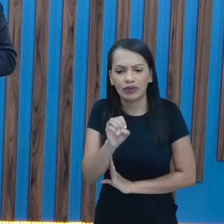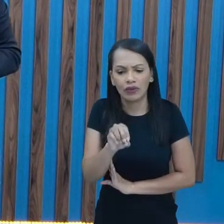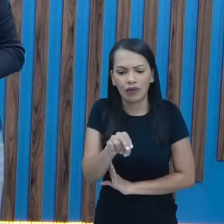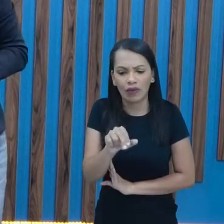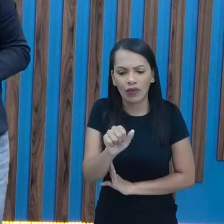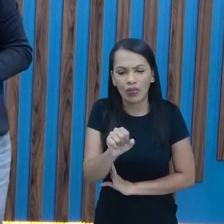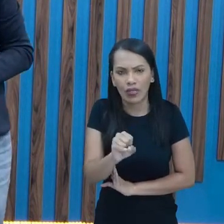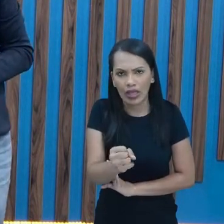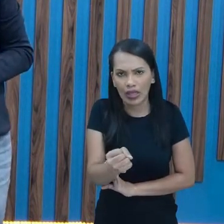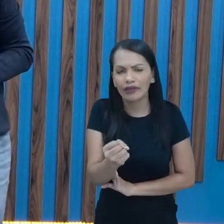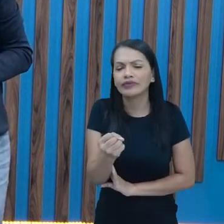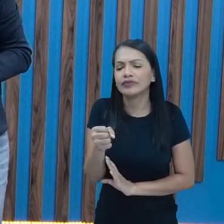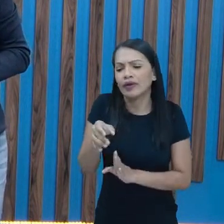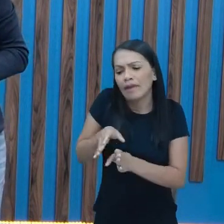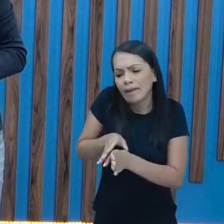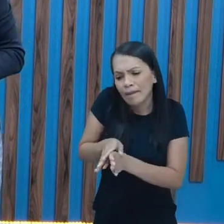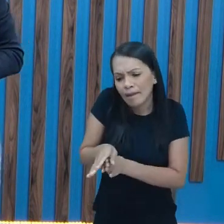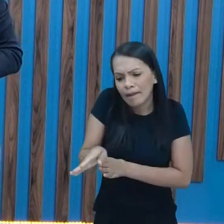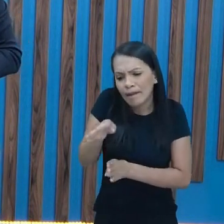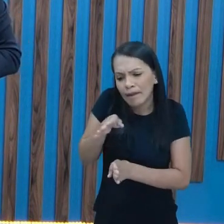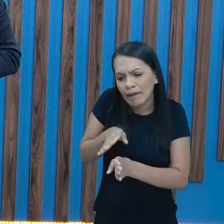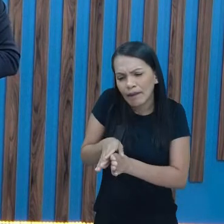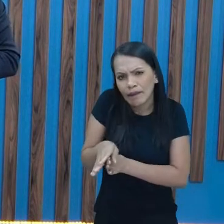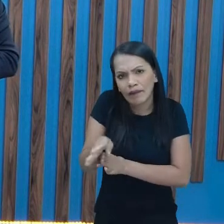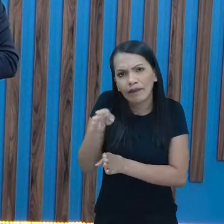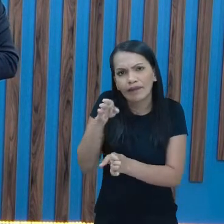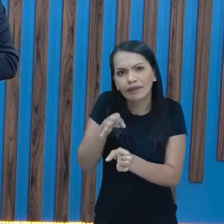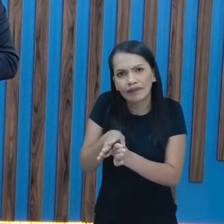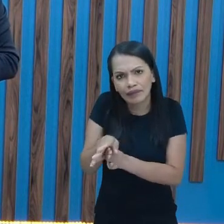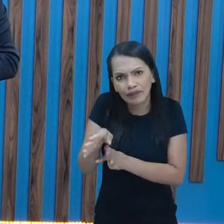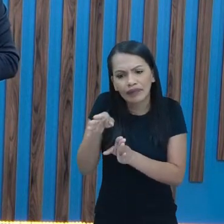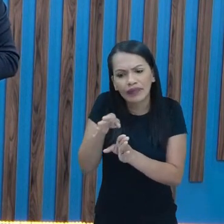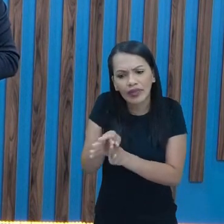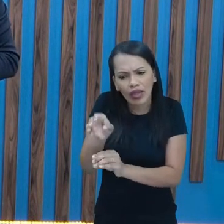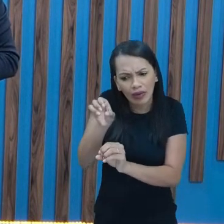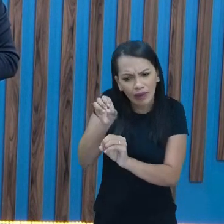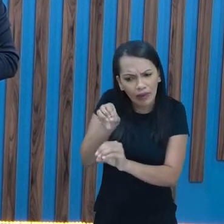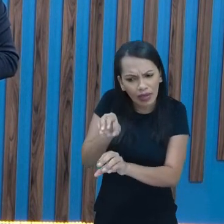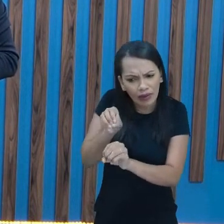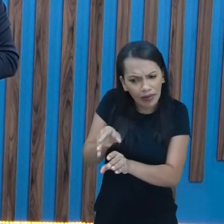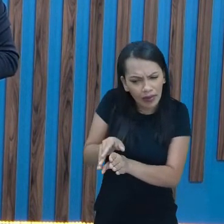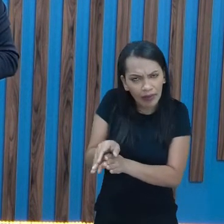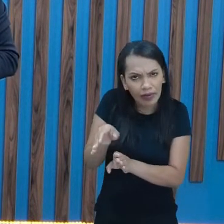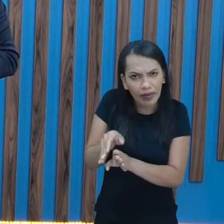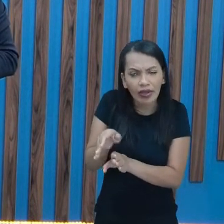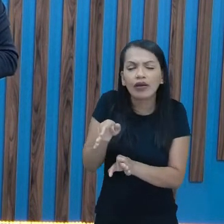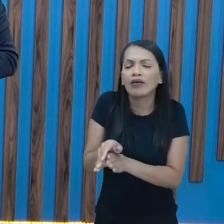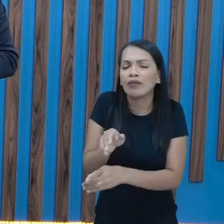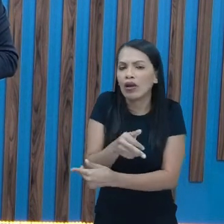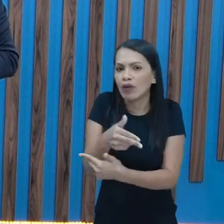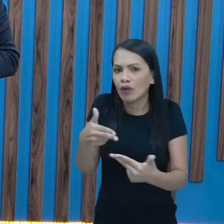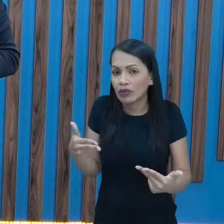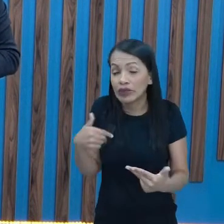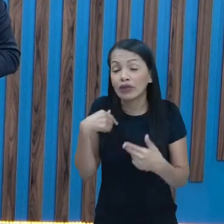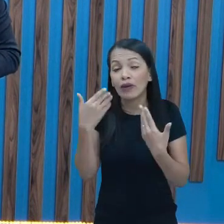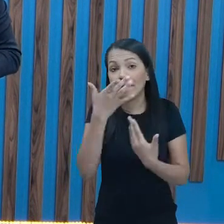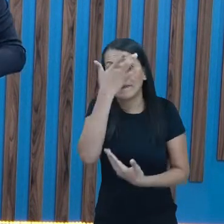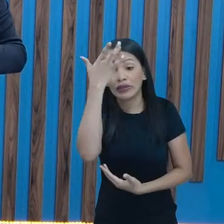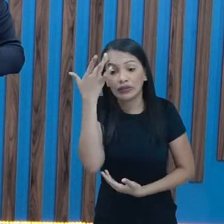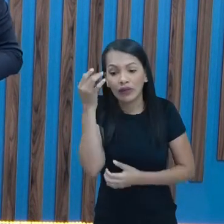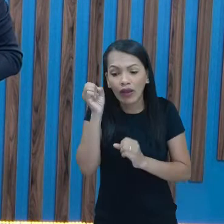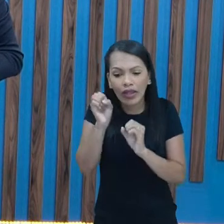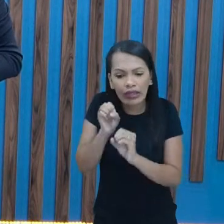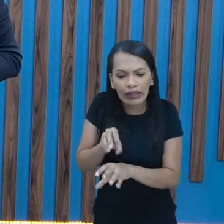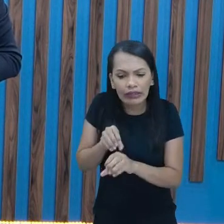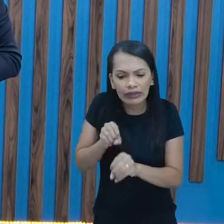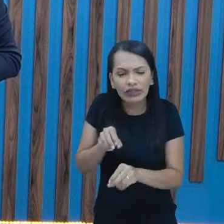te dá uma instrução sobre como fazer determinada coisa. O que é isso? Então, é quando alguém te ensina a